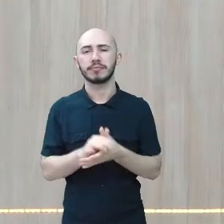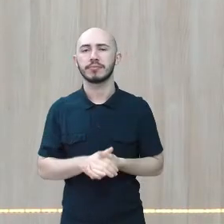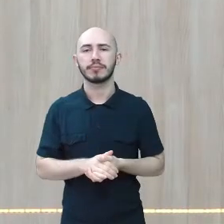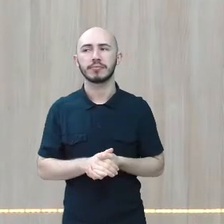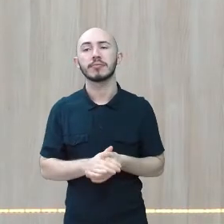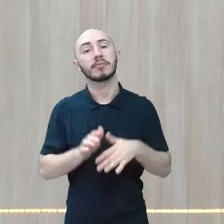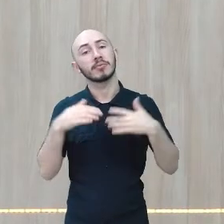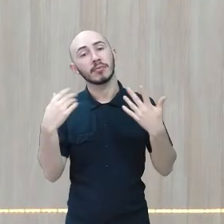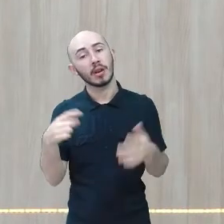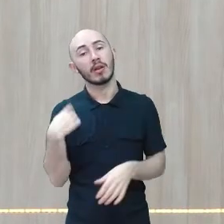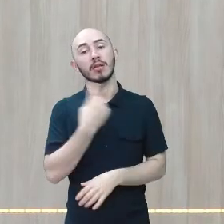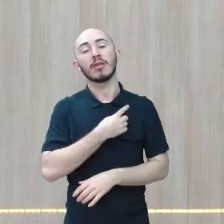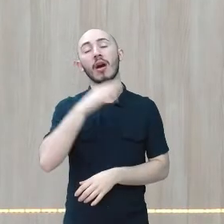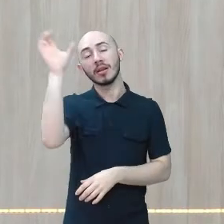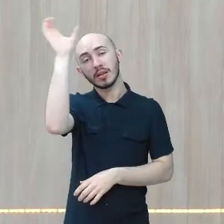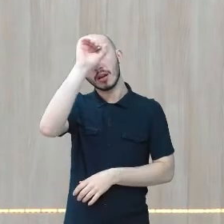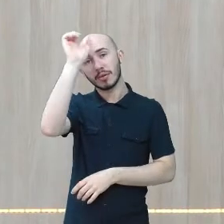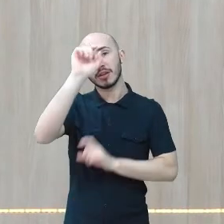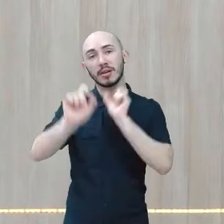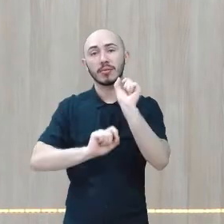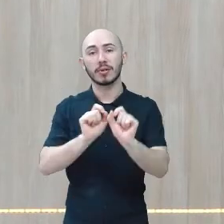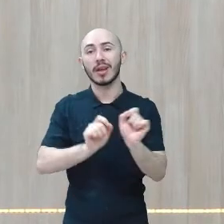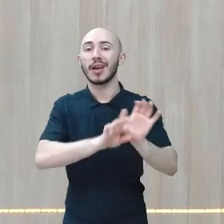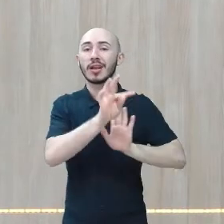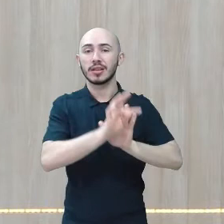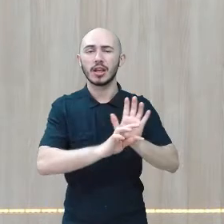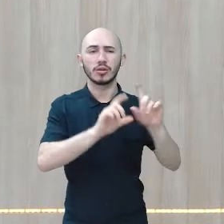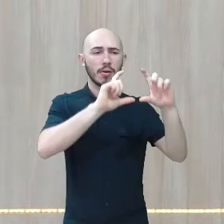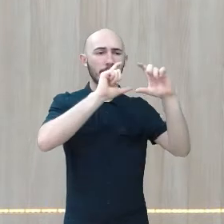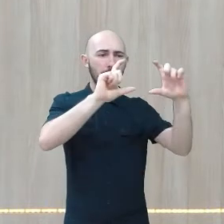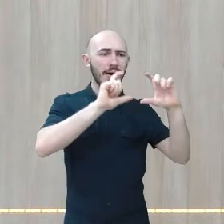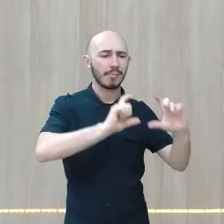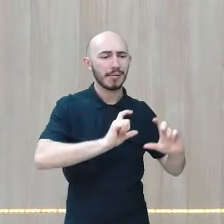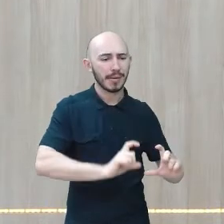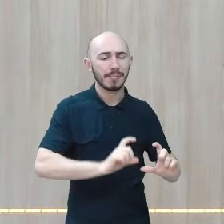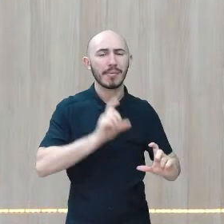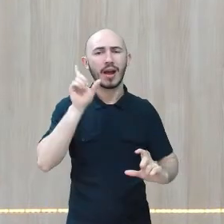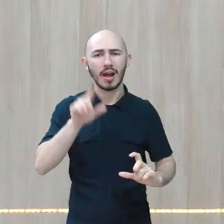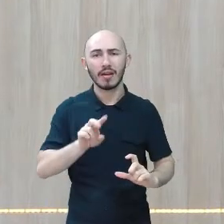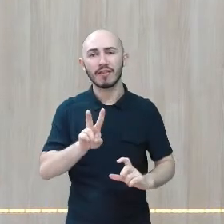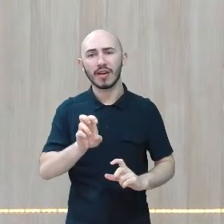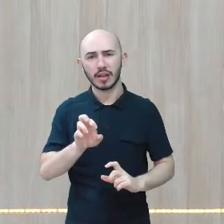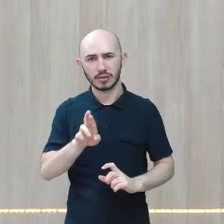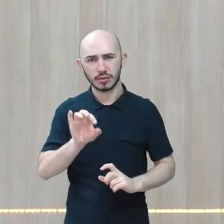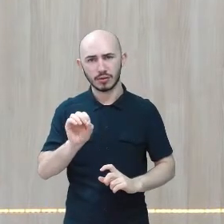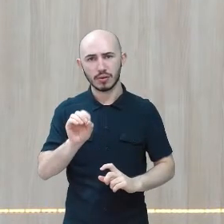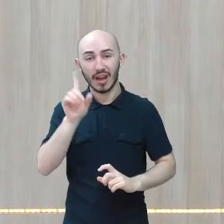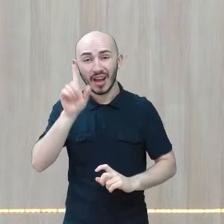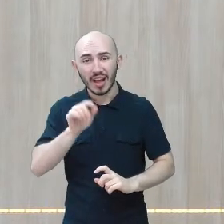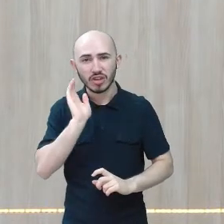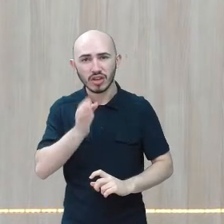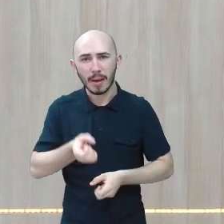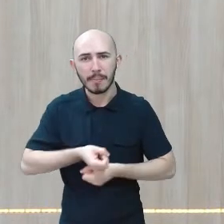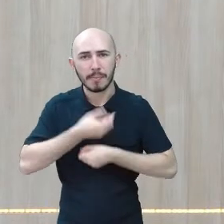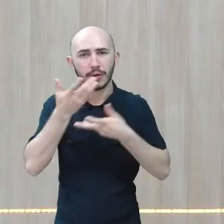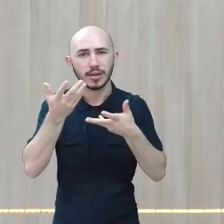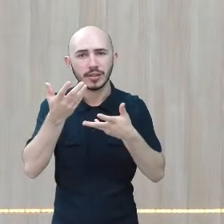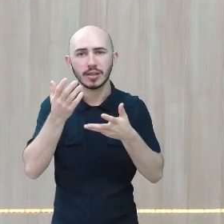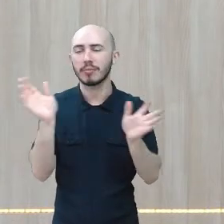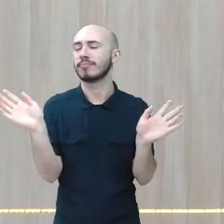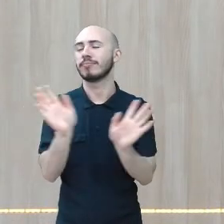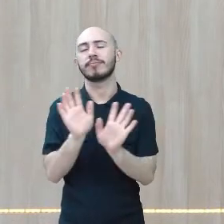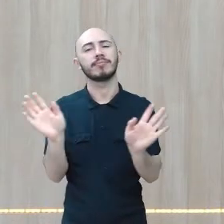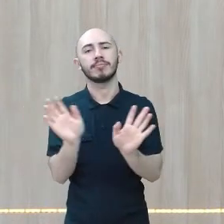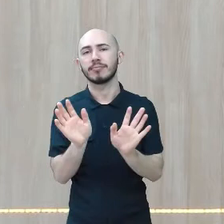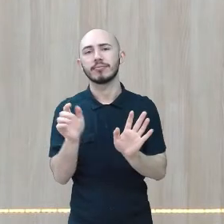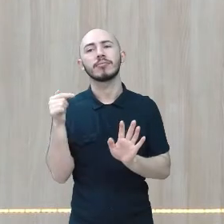aí aprendemos que nem todo texto em verso é um poema ou uma poesia, não é? A palavra